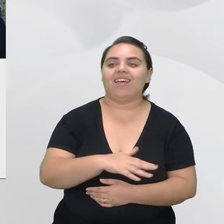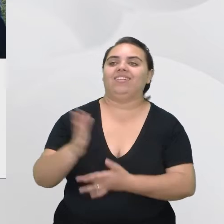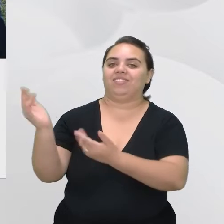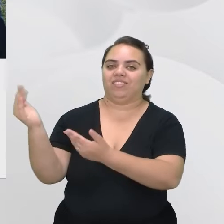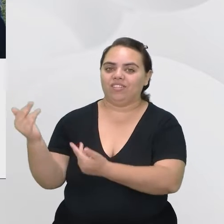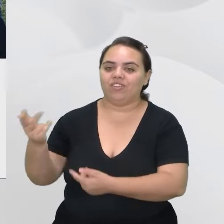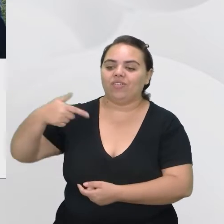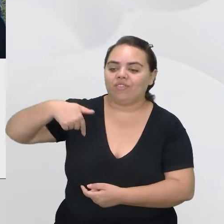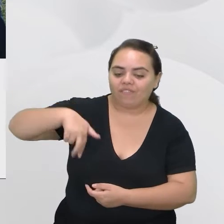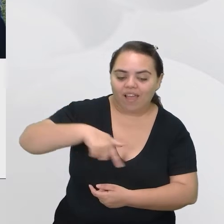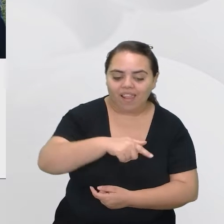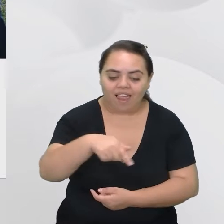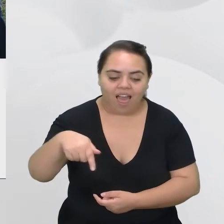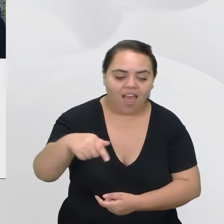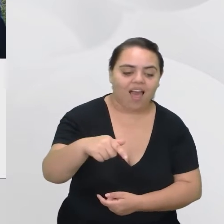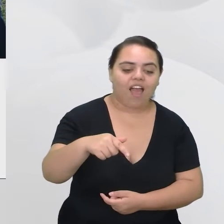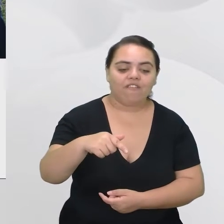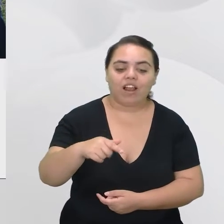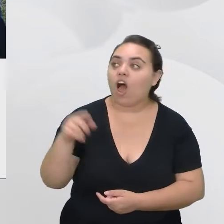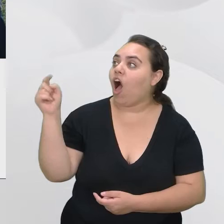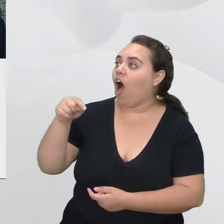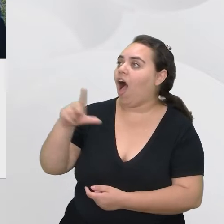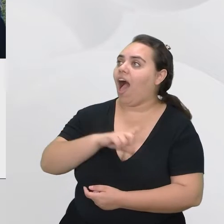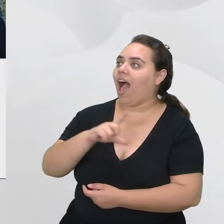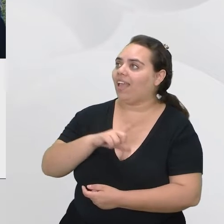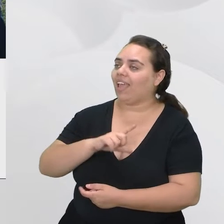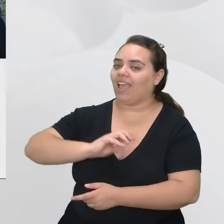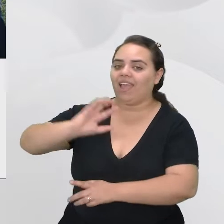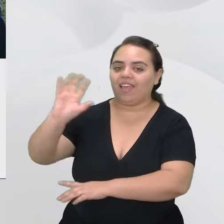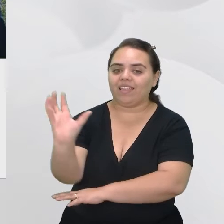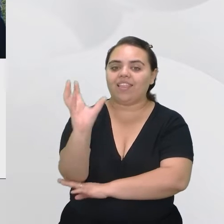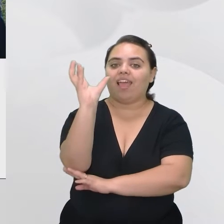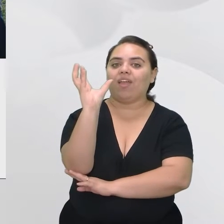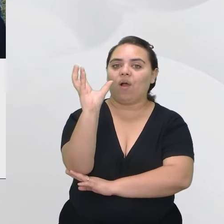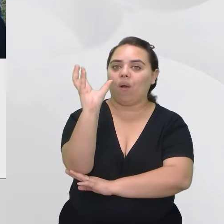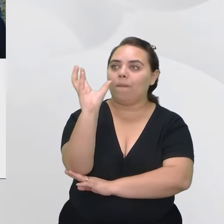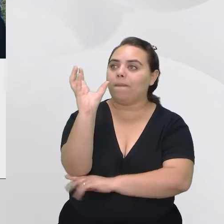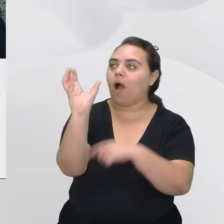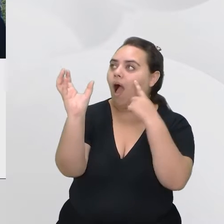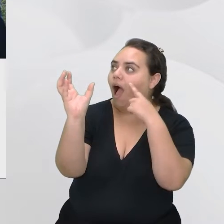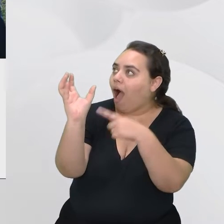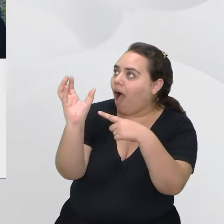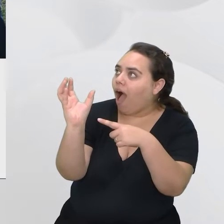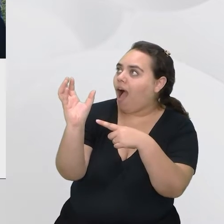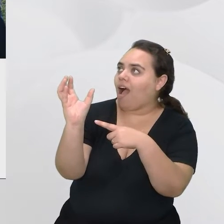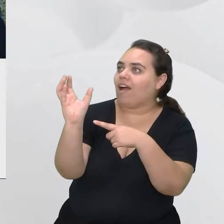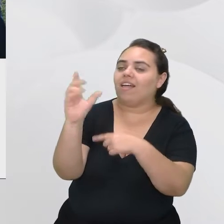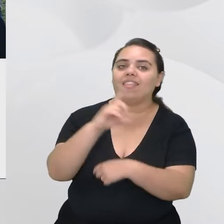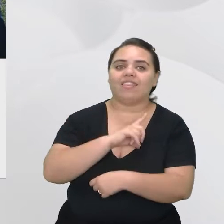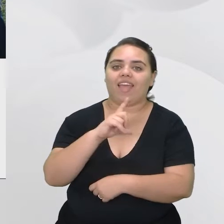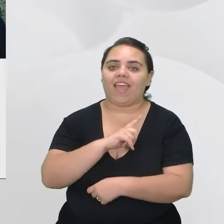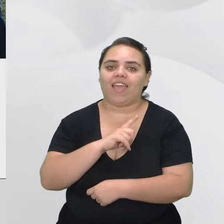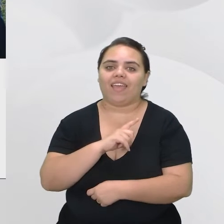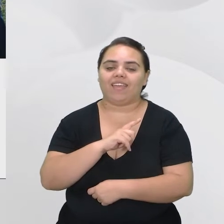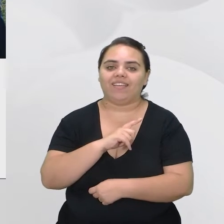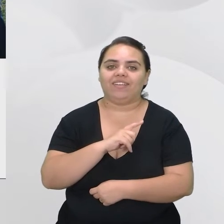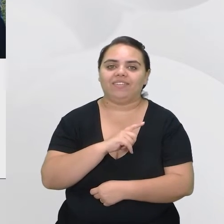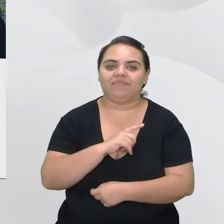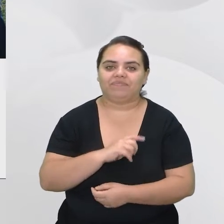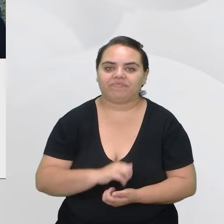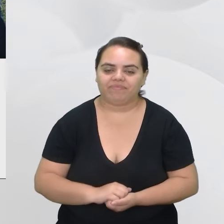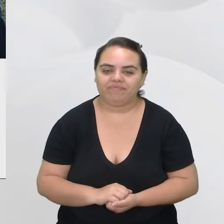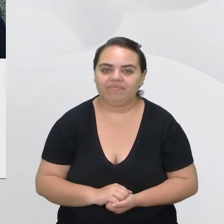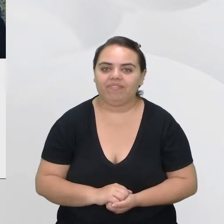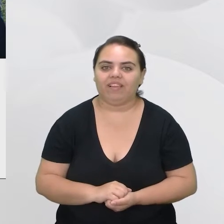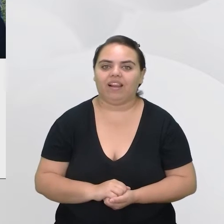às áreas e falam, olha, aqui tem o pé de amora. Normalmente é o pé de amora e o pé de ameixa que chama atenção, a néspera, né?